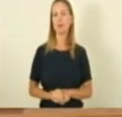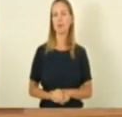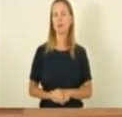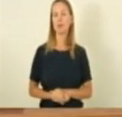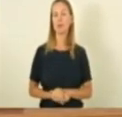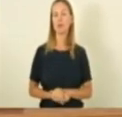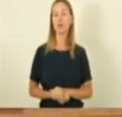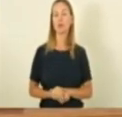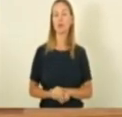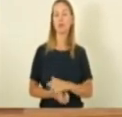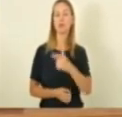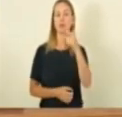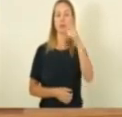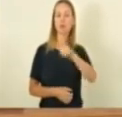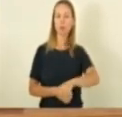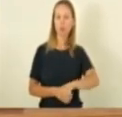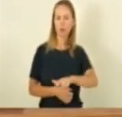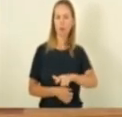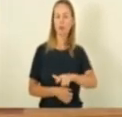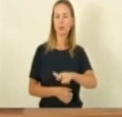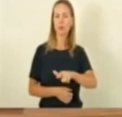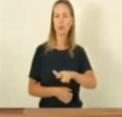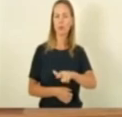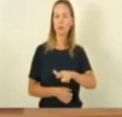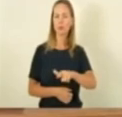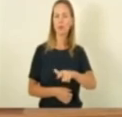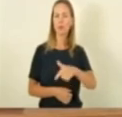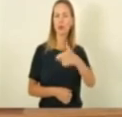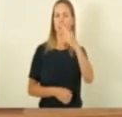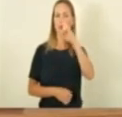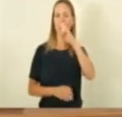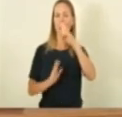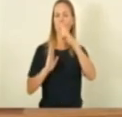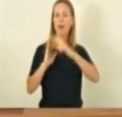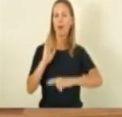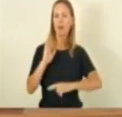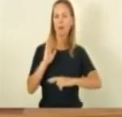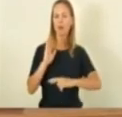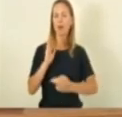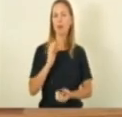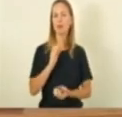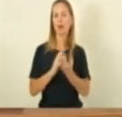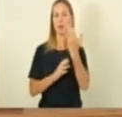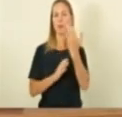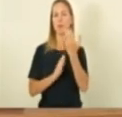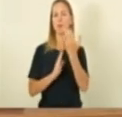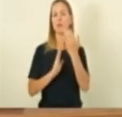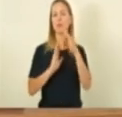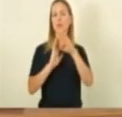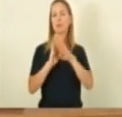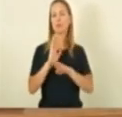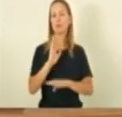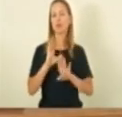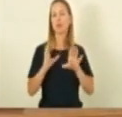mais uma vez, eu vou fazer o relato aqui da nossa produção da Comissão de